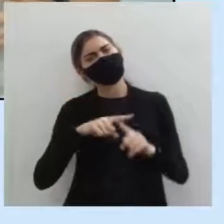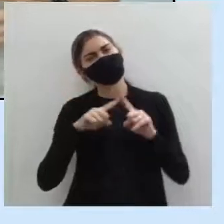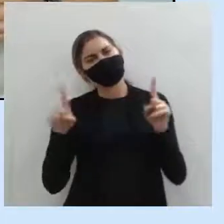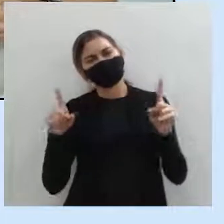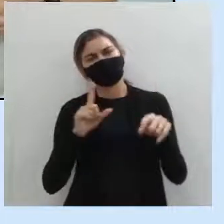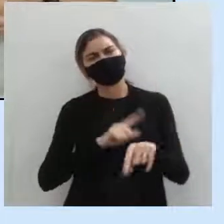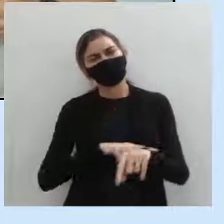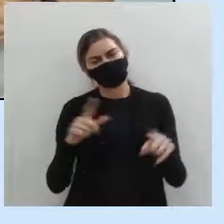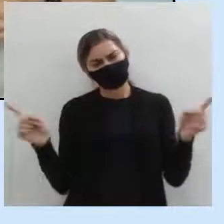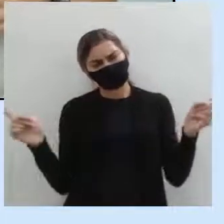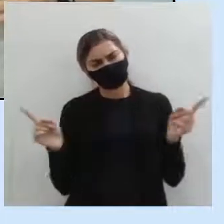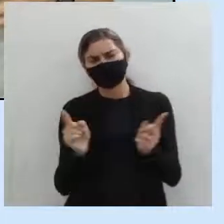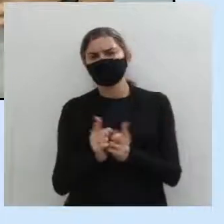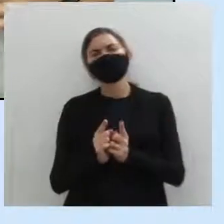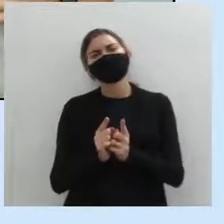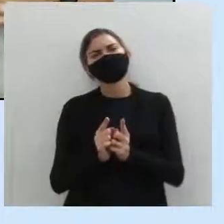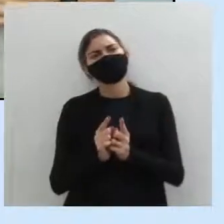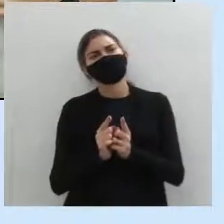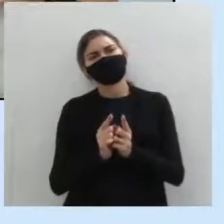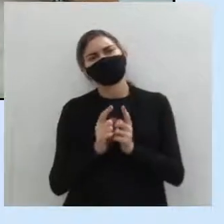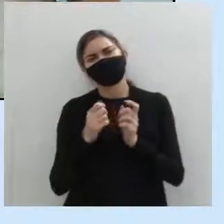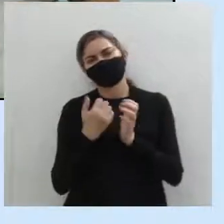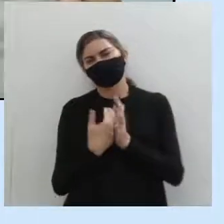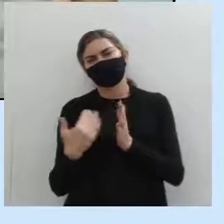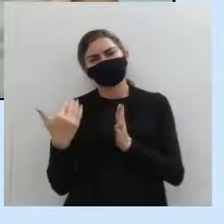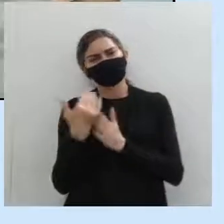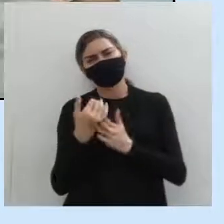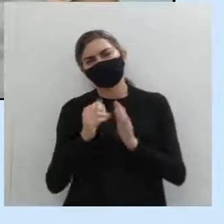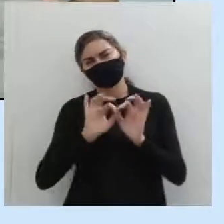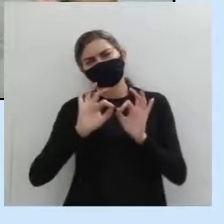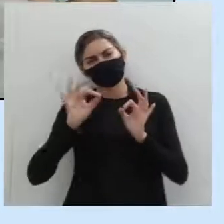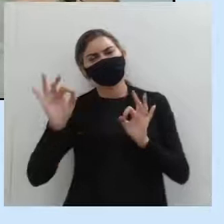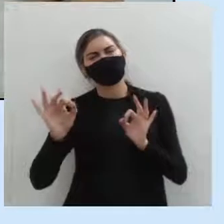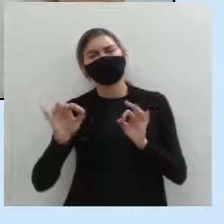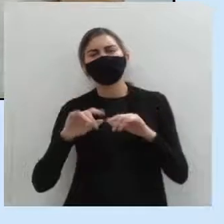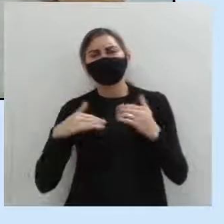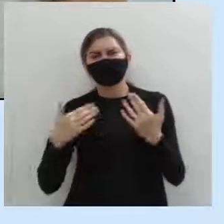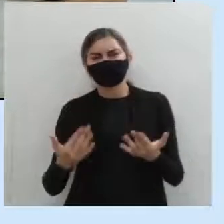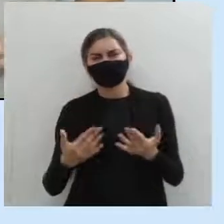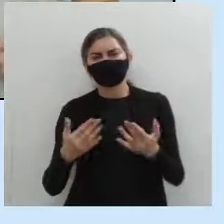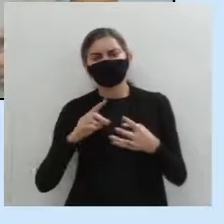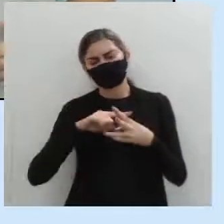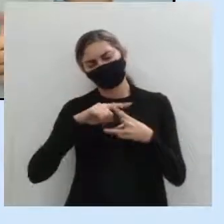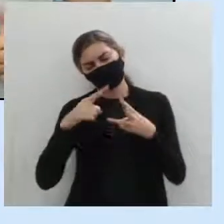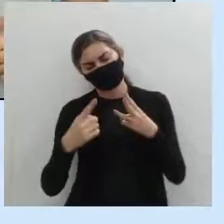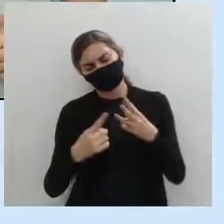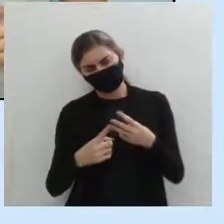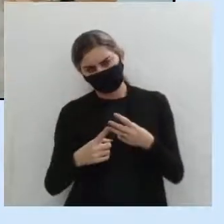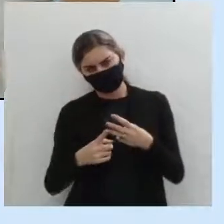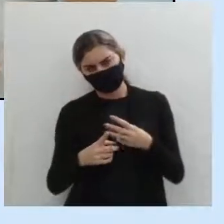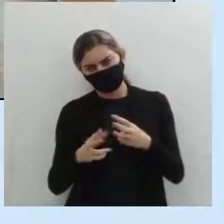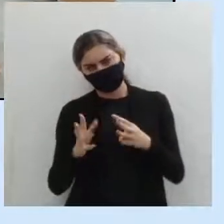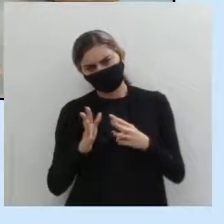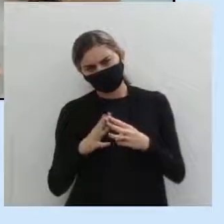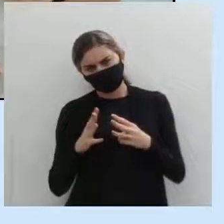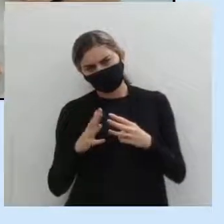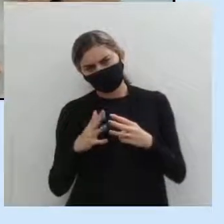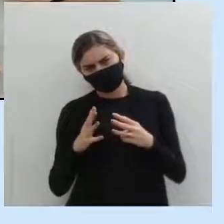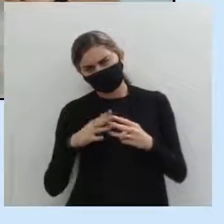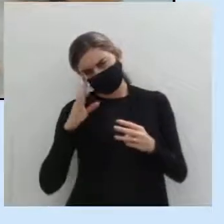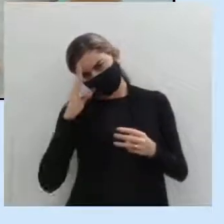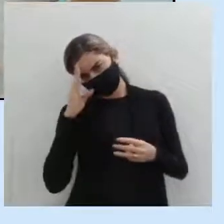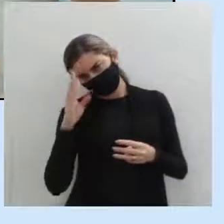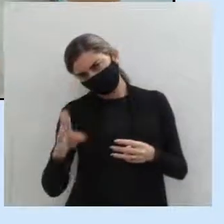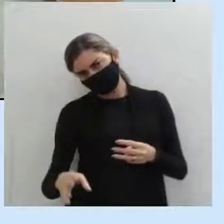nosso tempo não permite que a gente faça uma abordagem mais ampla. Então vamos nos deter a essas 3. As 3